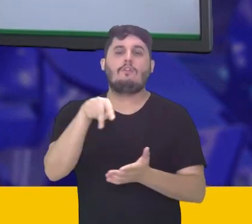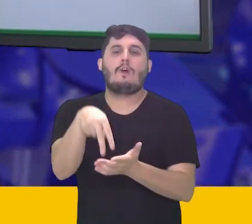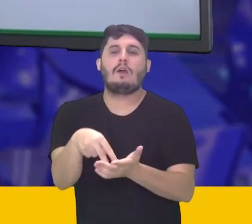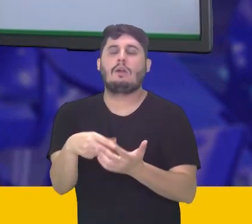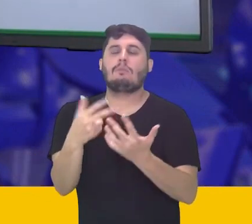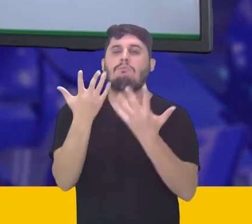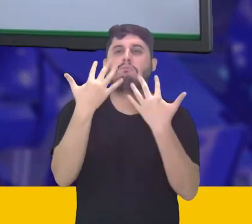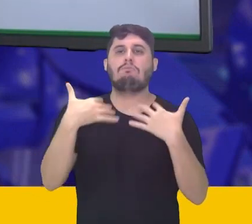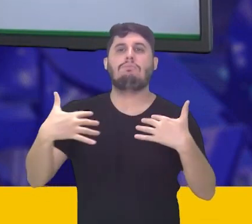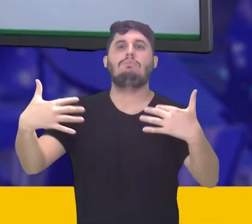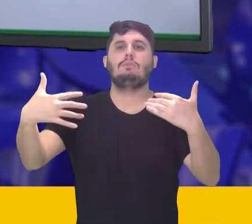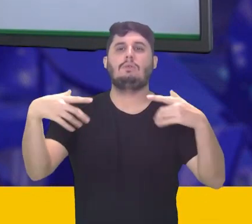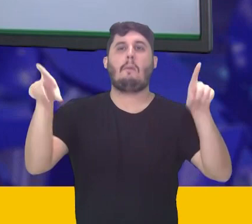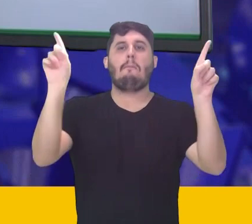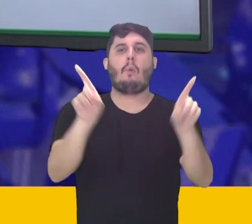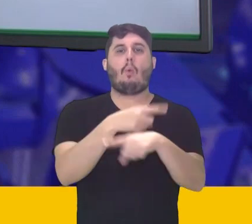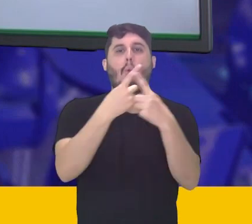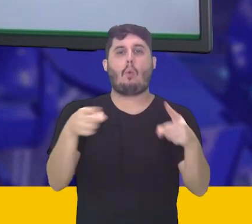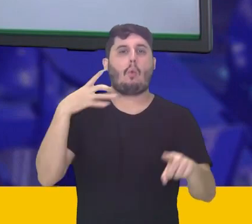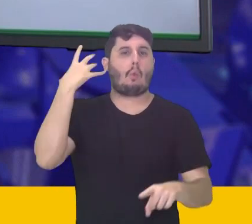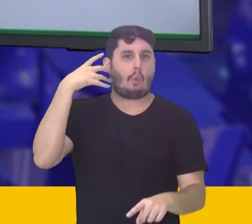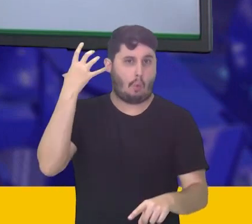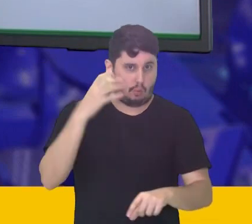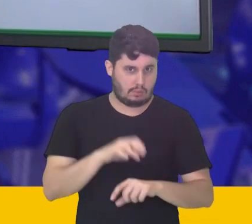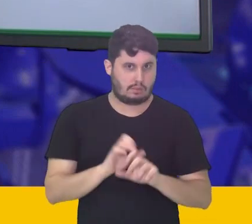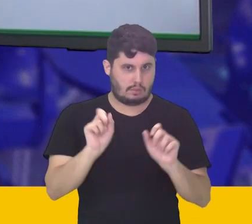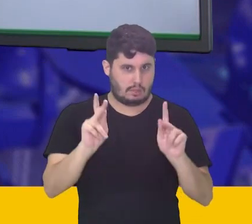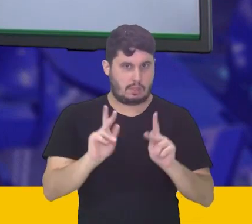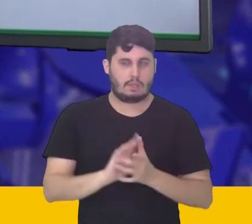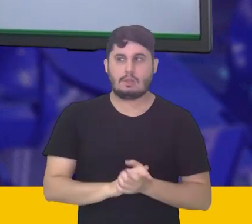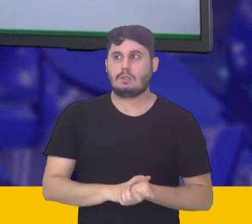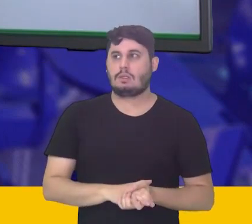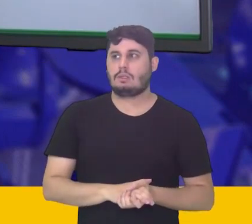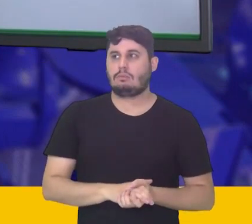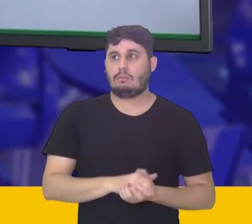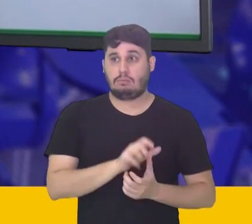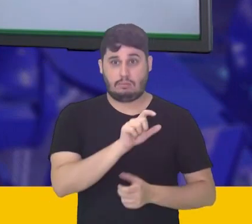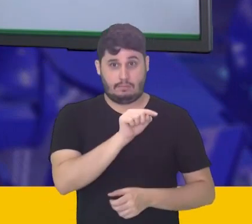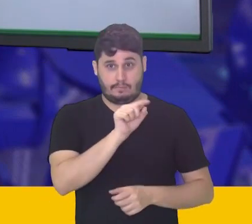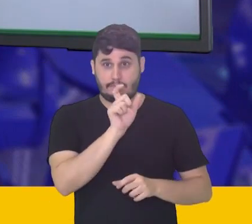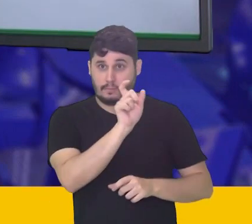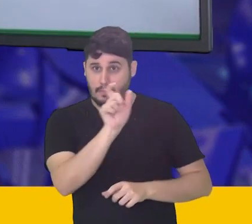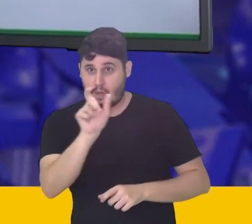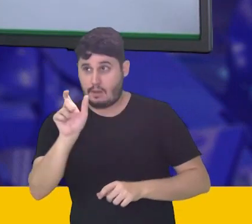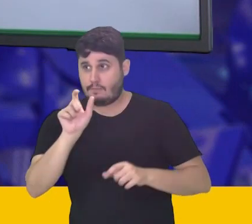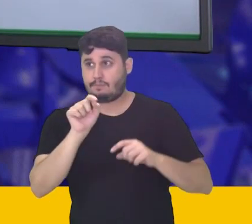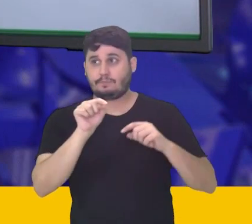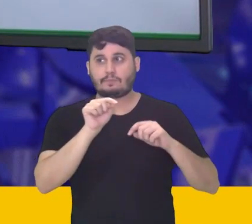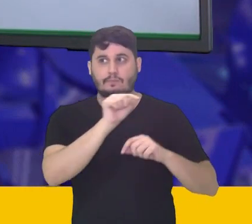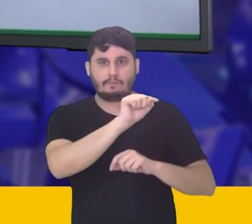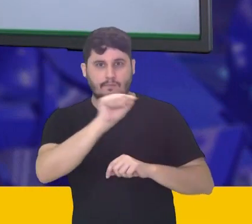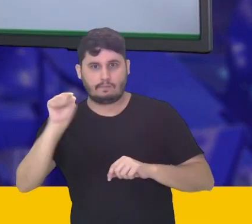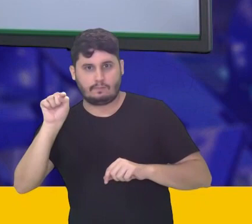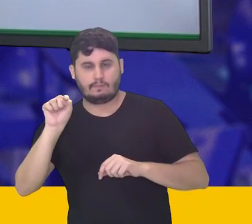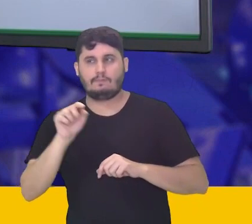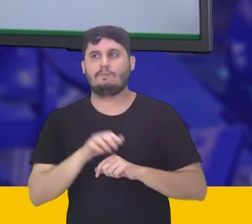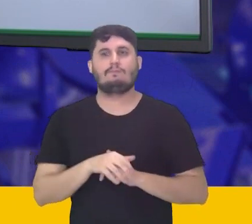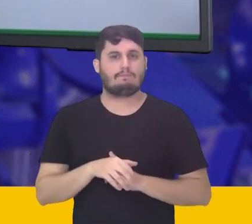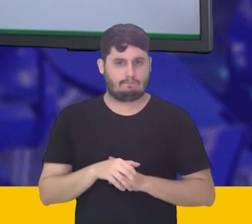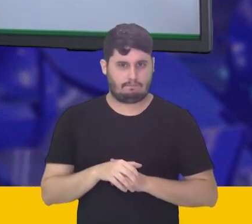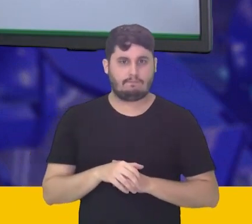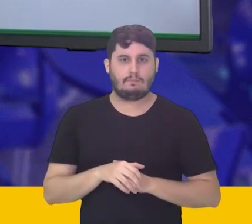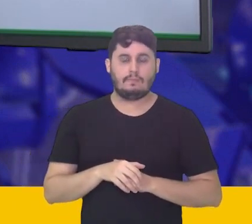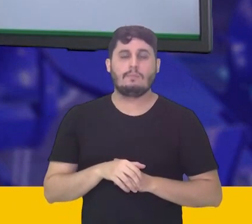musical. Andando mais um pouco, temos aí and to the museum, né? Então, ela